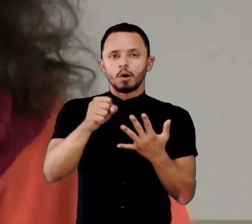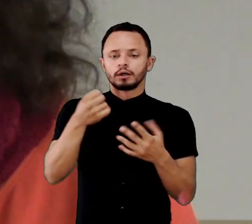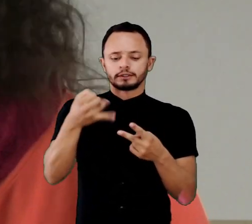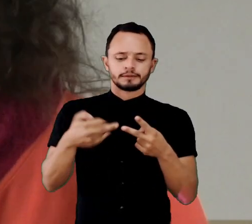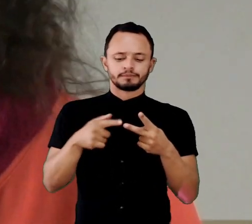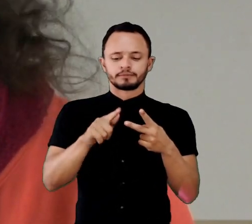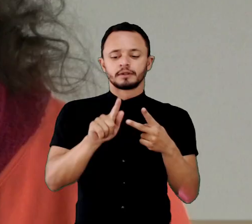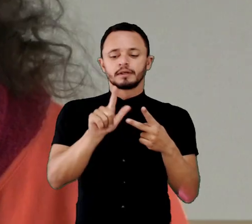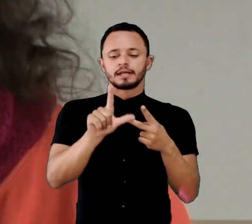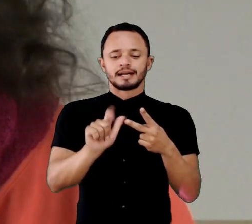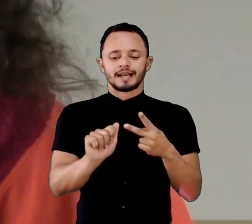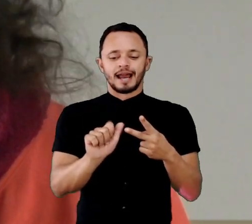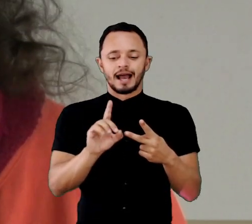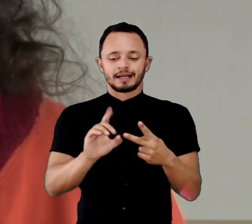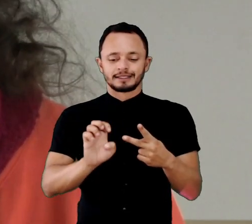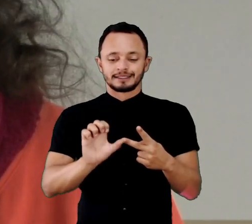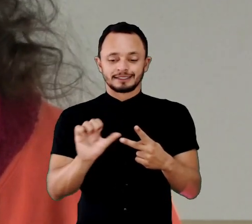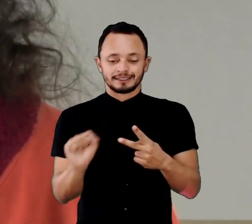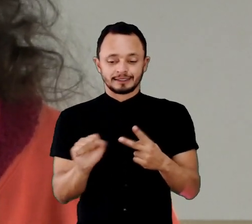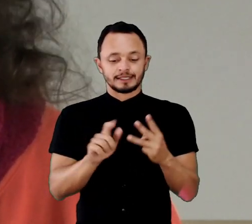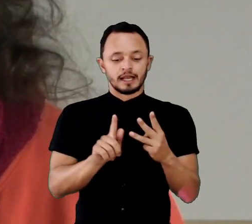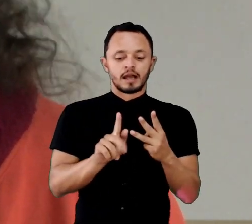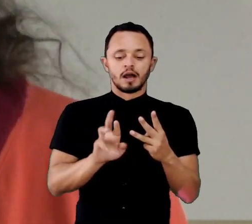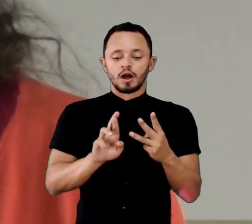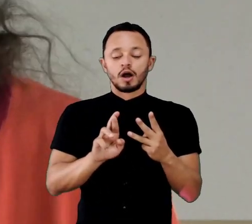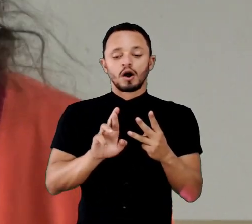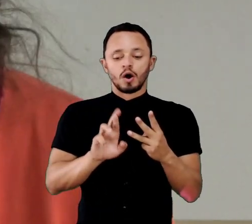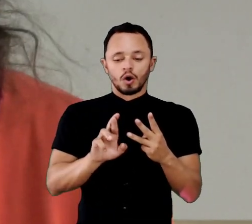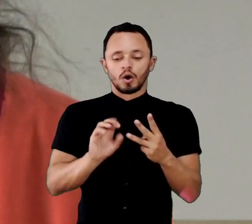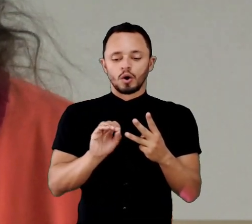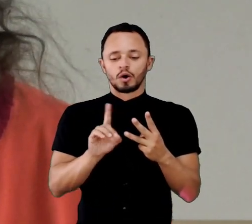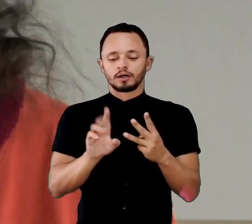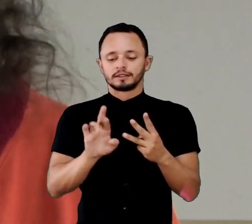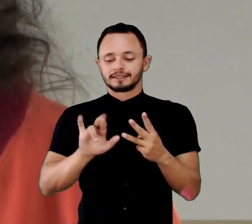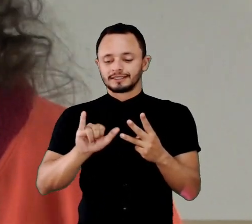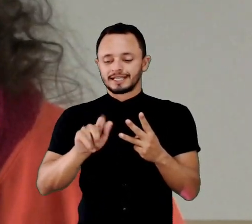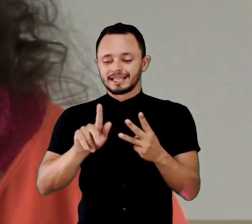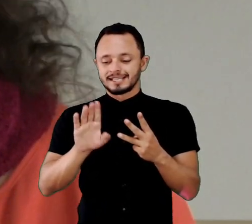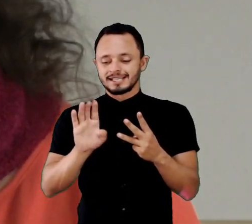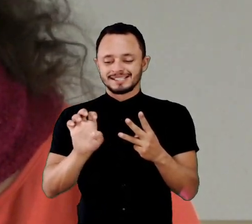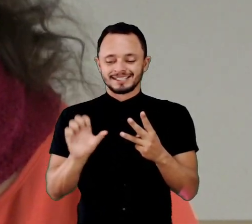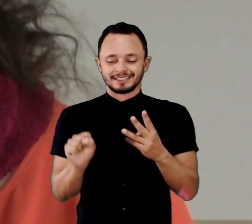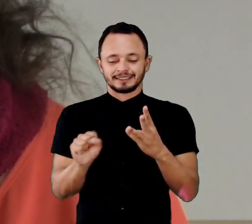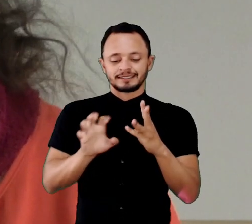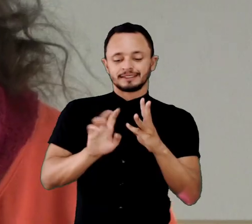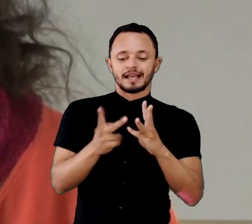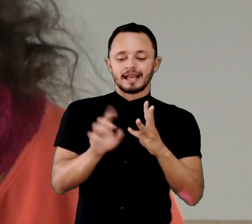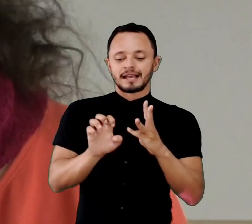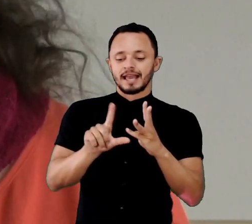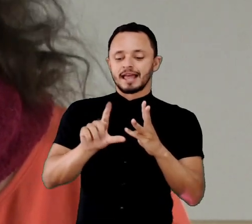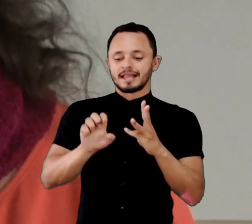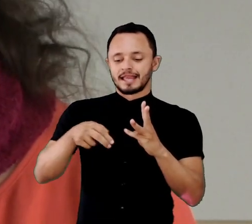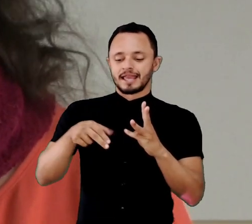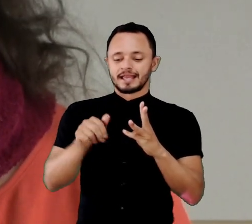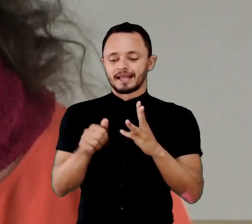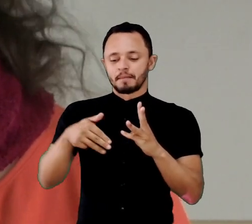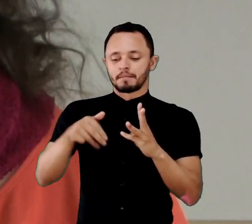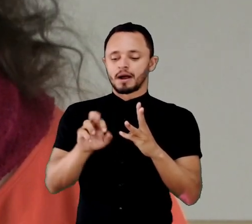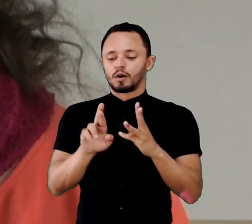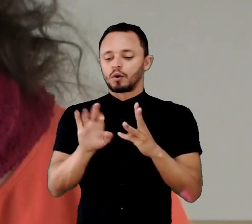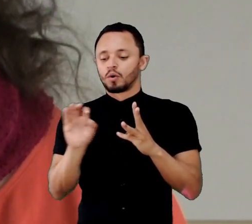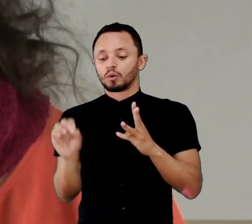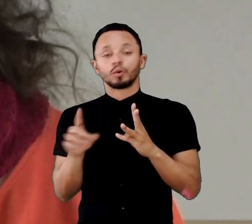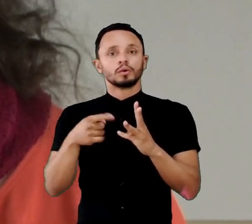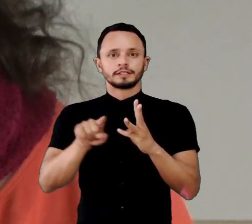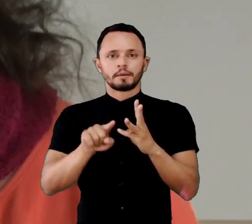citar, a Gladys Rodrigues, que está sempre por perto, a Helena Mauro, que foi do grupo durante muitos e muitos anos e trouxe muito pra